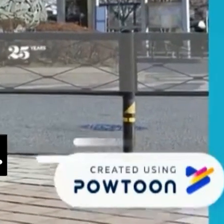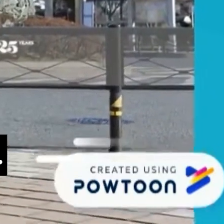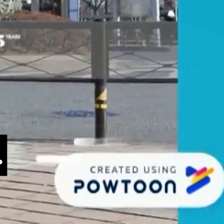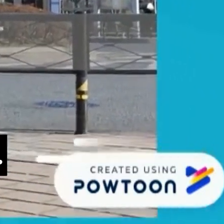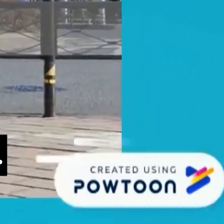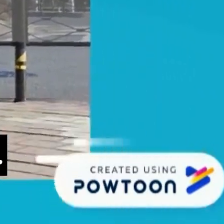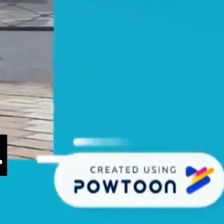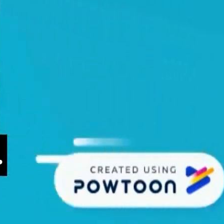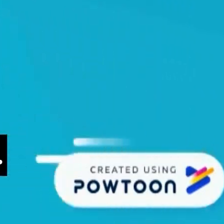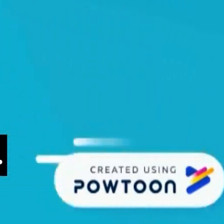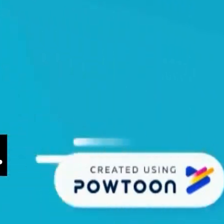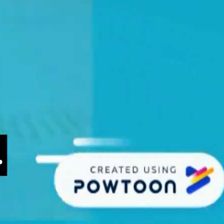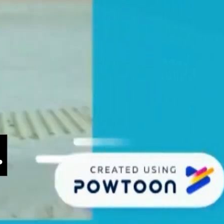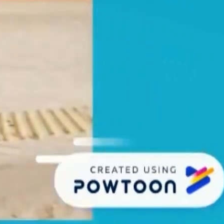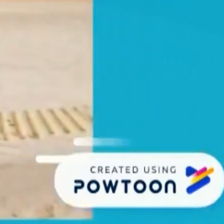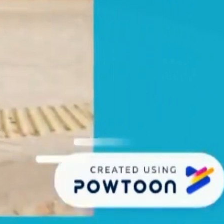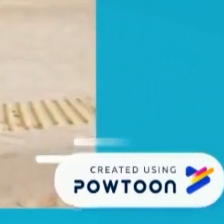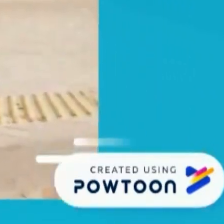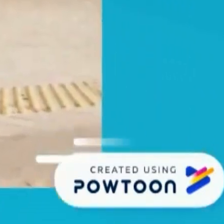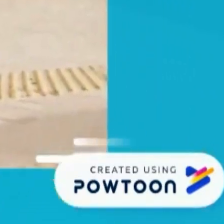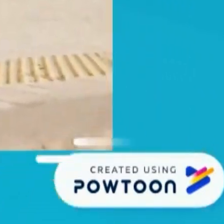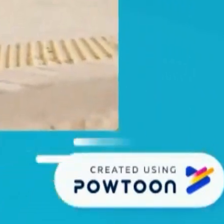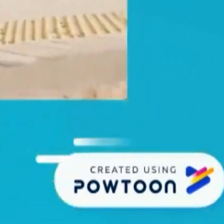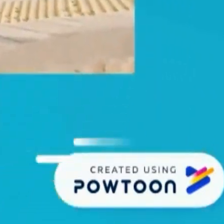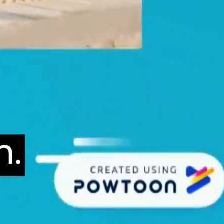corr ha fotograf